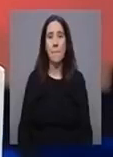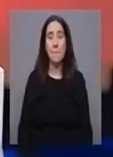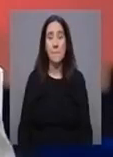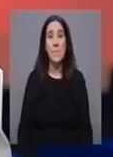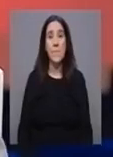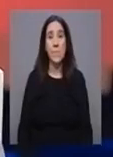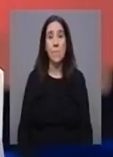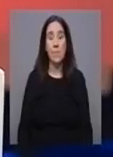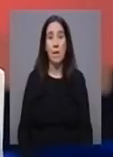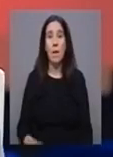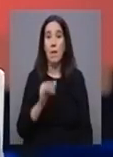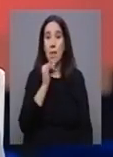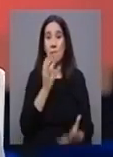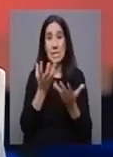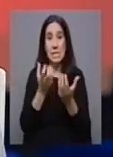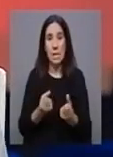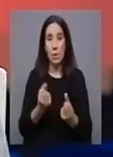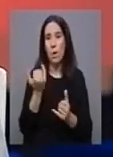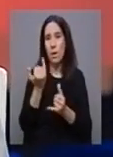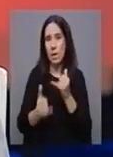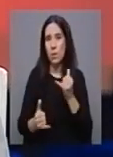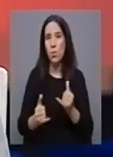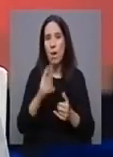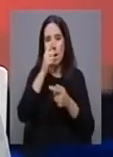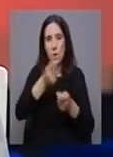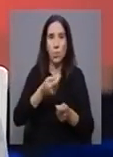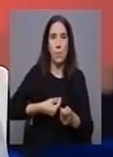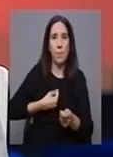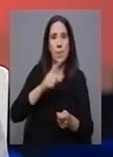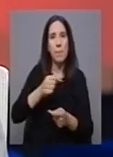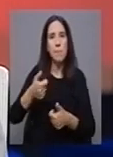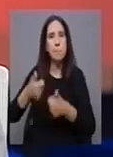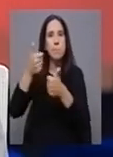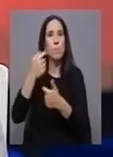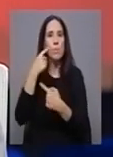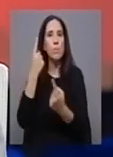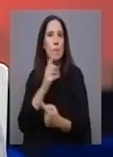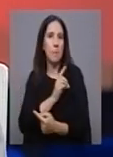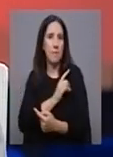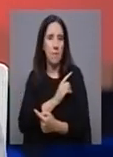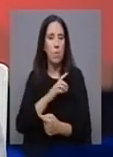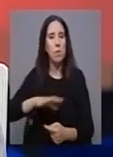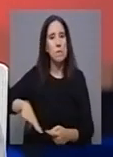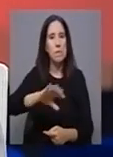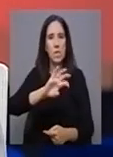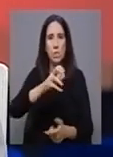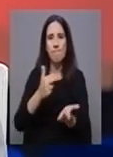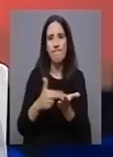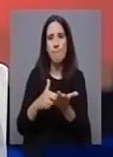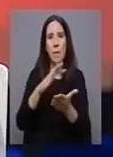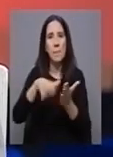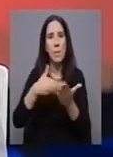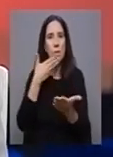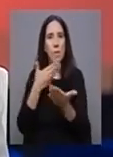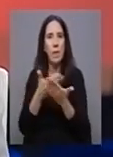O risco de seca no Algarve preocupa os agricultores e também várias entidades públicas e privadas. A região aguarda, por isso, por um plano de